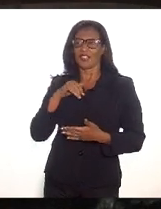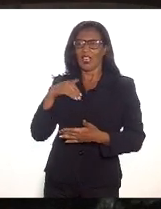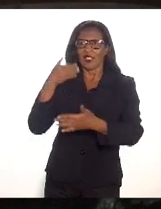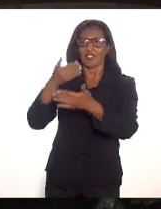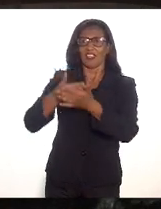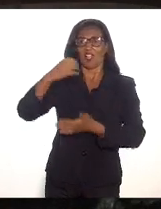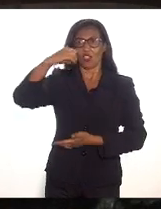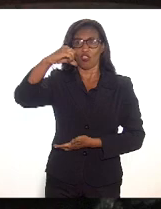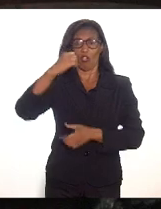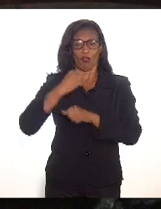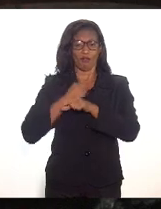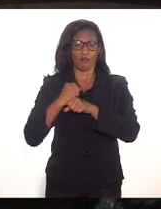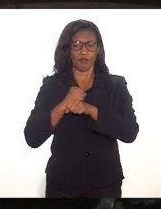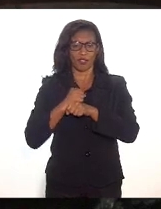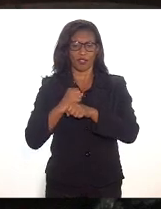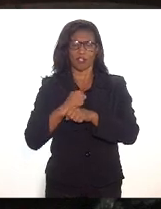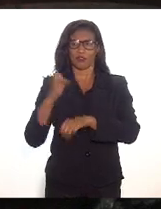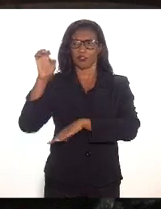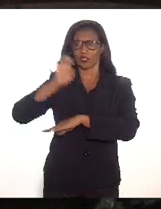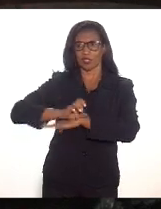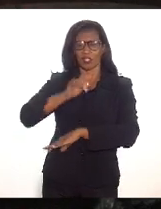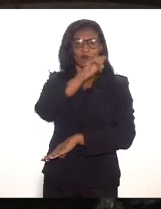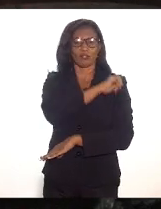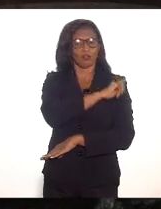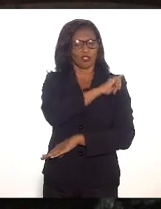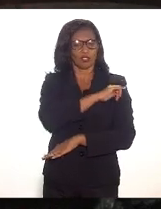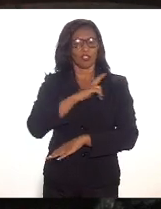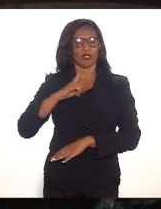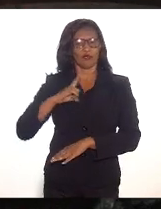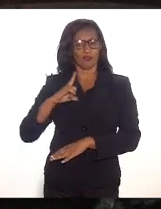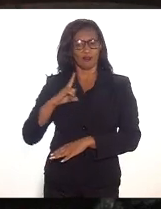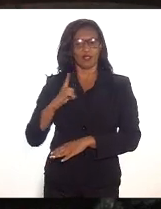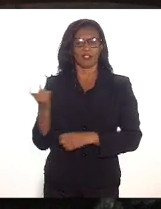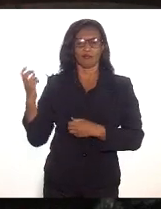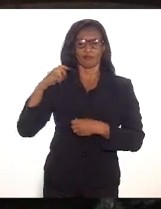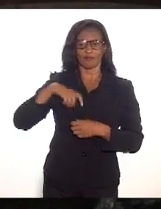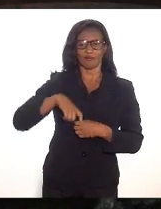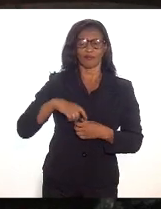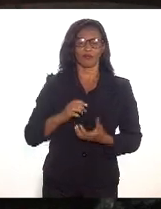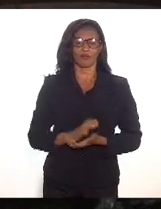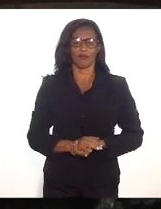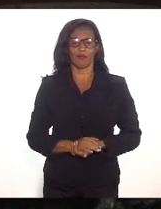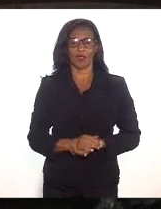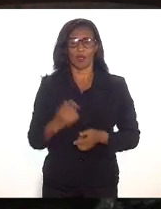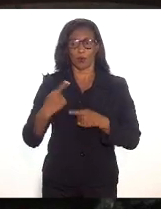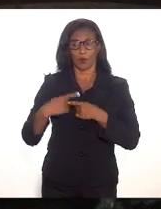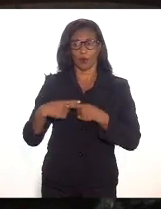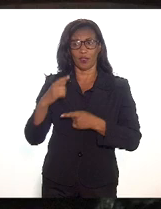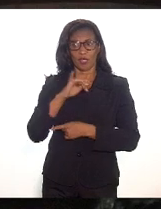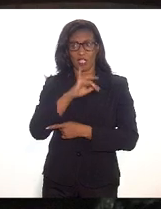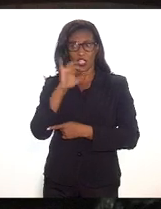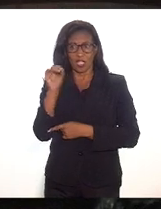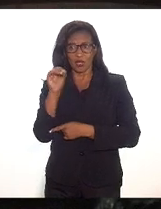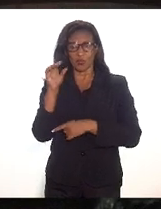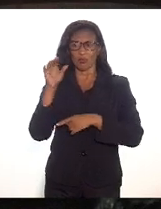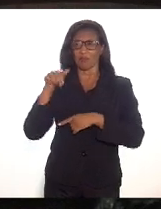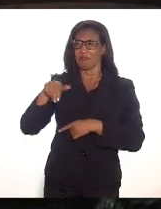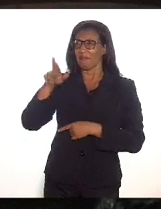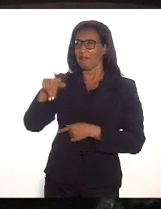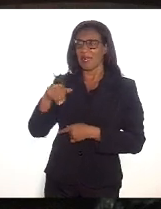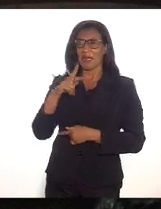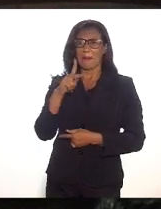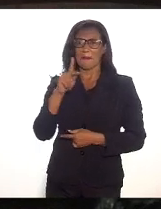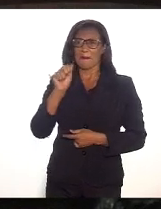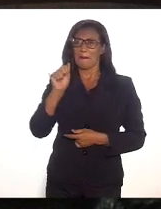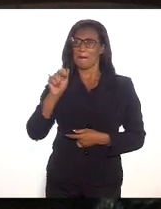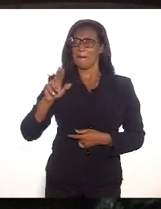9 anos, realmente o Estado do Rio de Janeiro estará recuperado. Porque isso, meus camaradas, nem mesmo Paulo